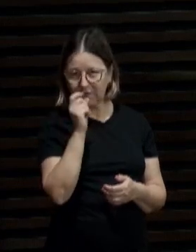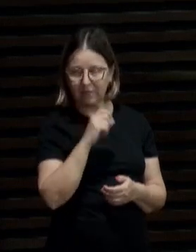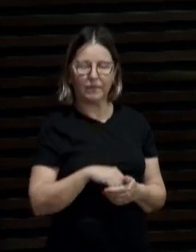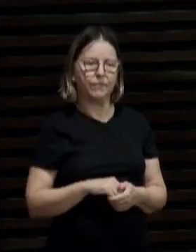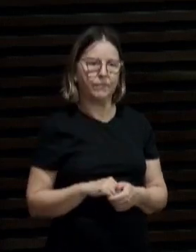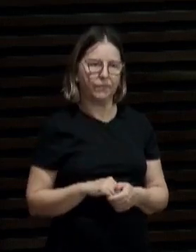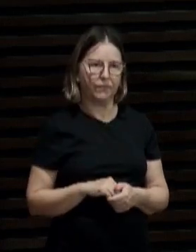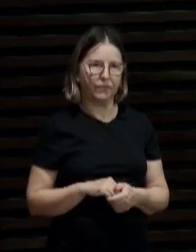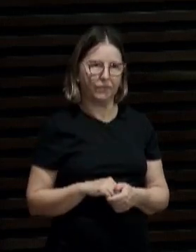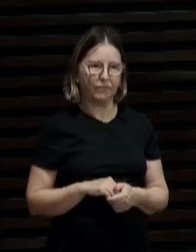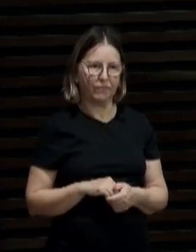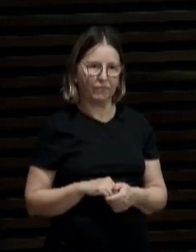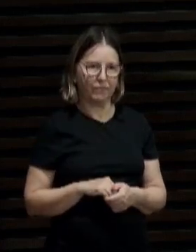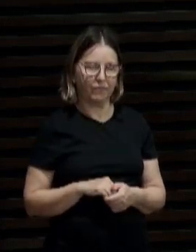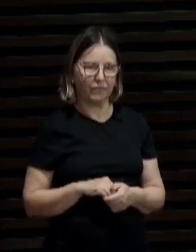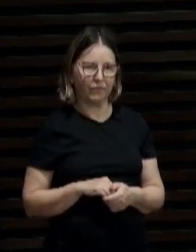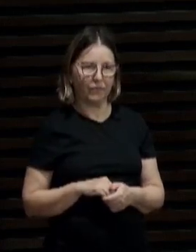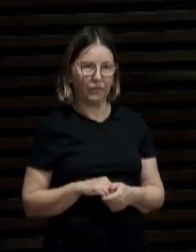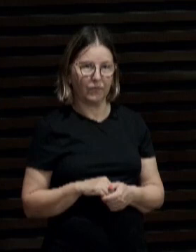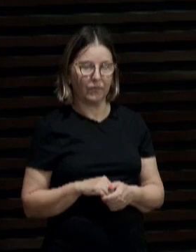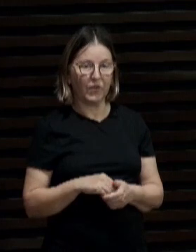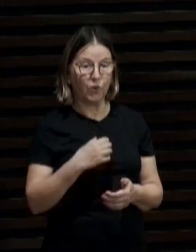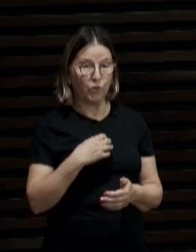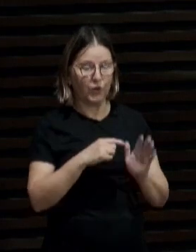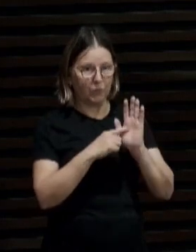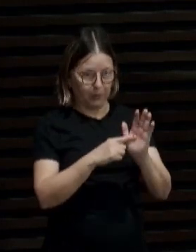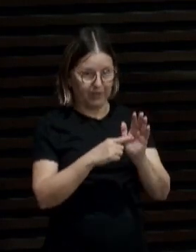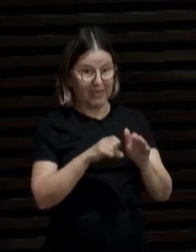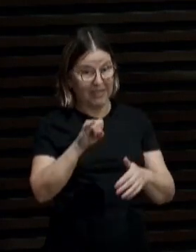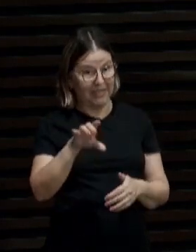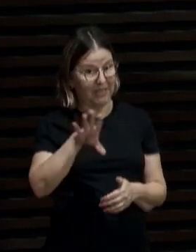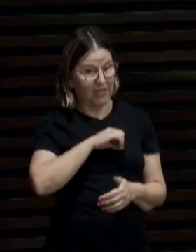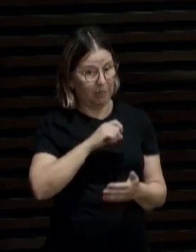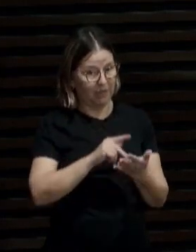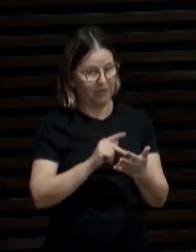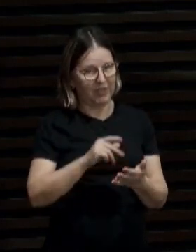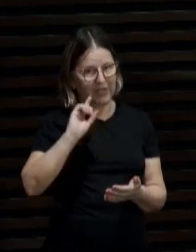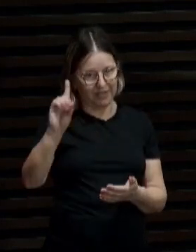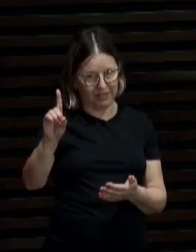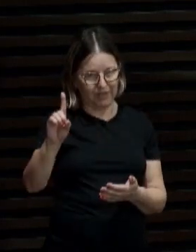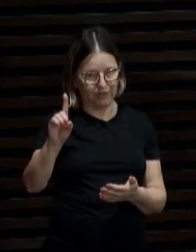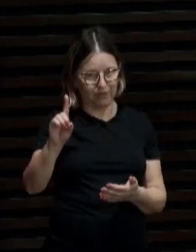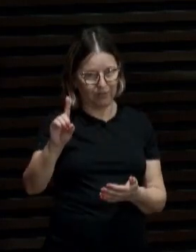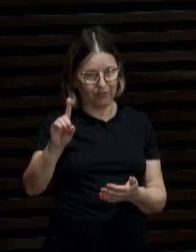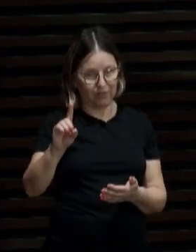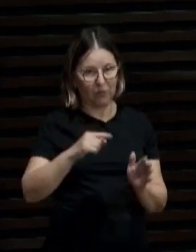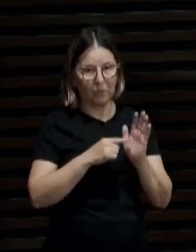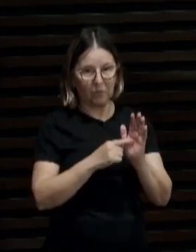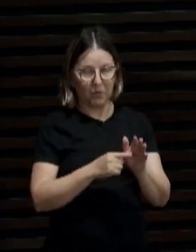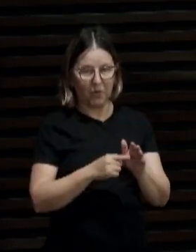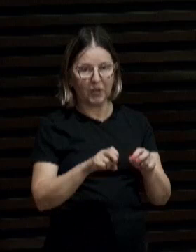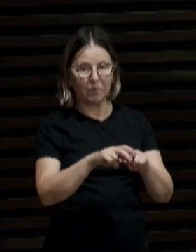é a maneira como você tem se relacionado com os irmãos. Você não tem desejo de estar com os irmãos, se você não